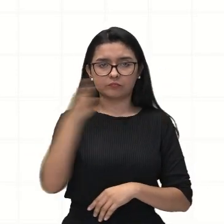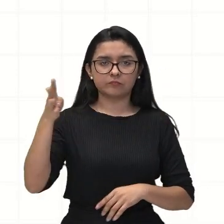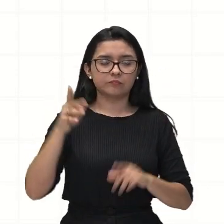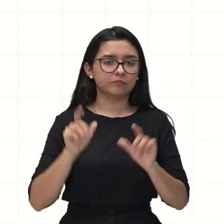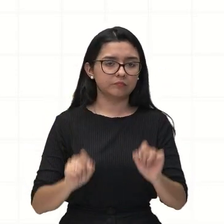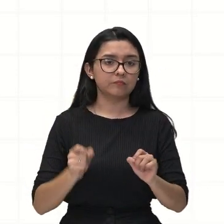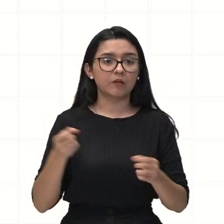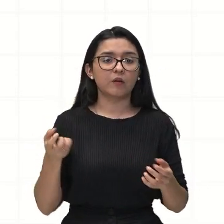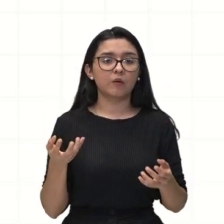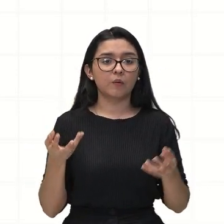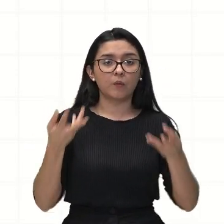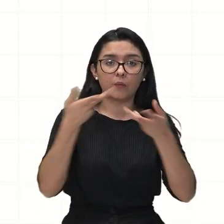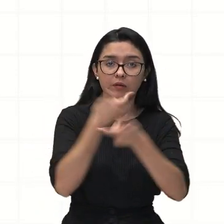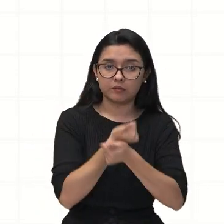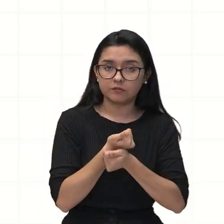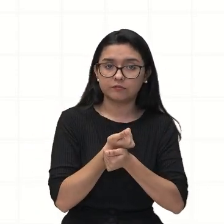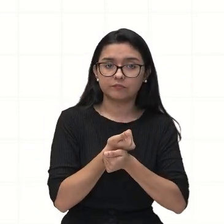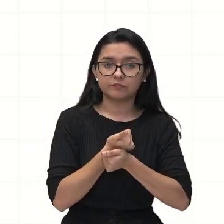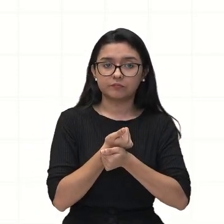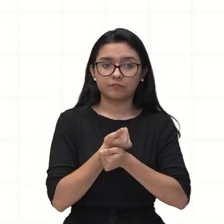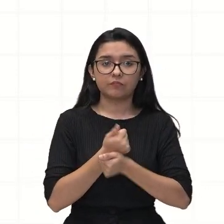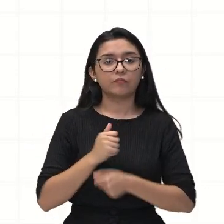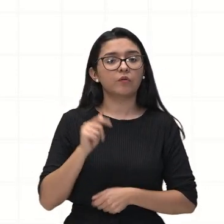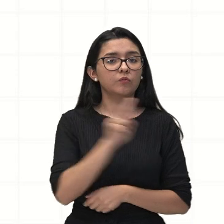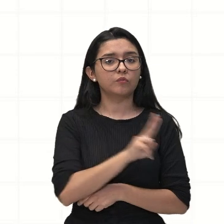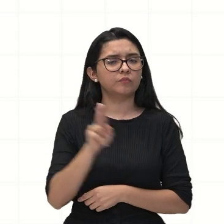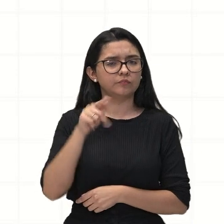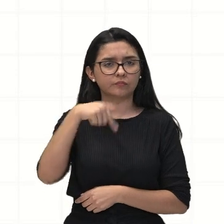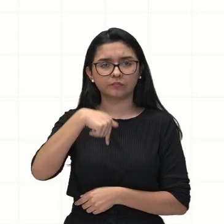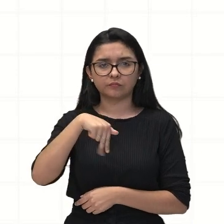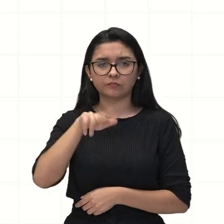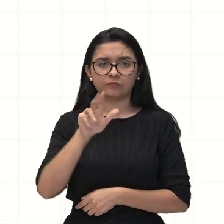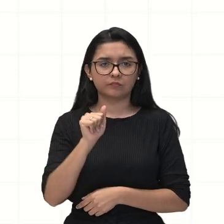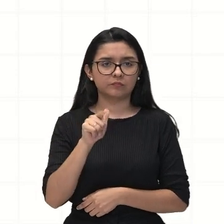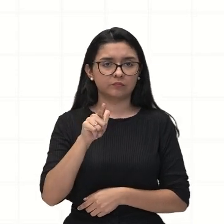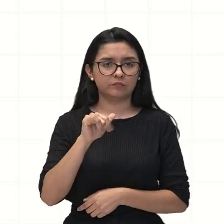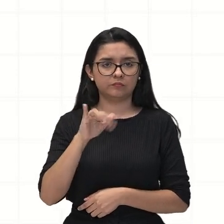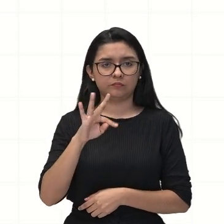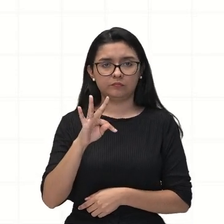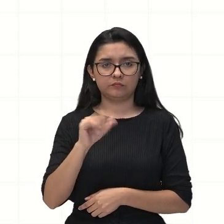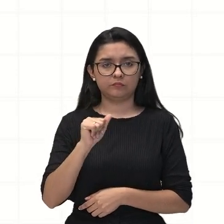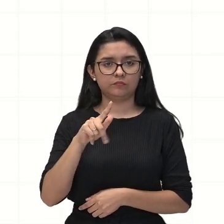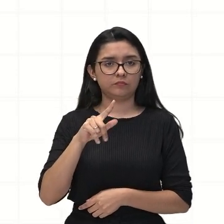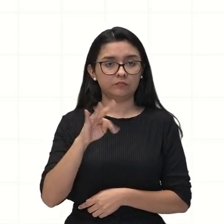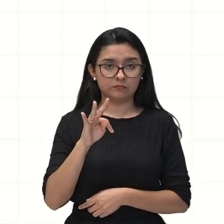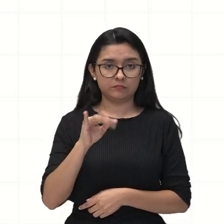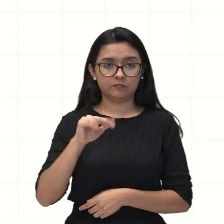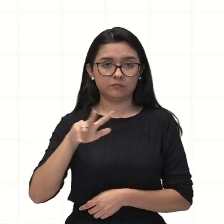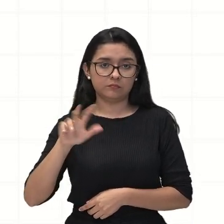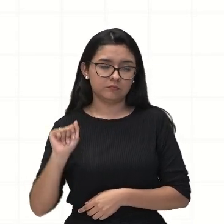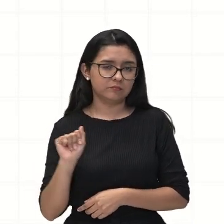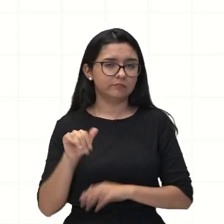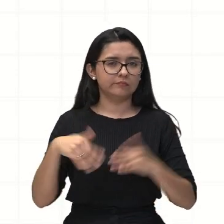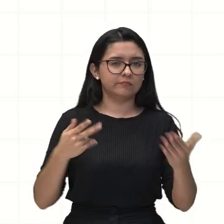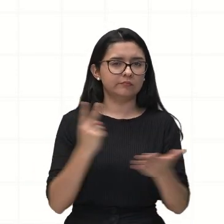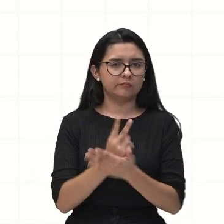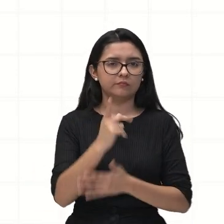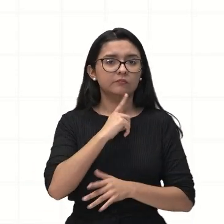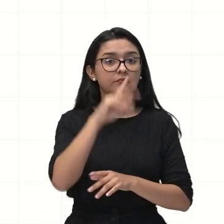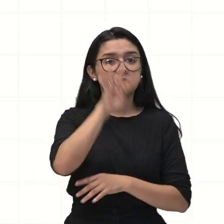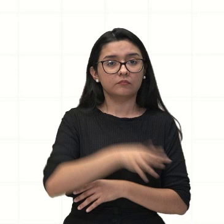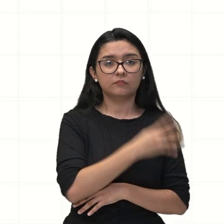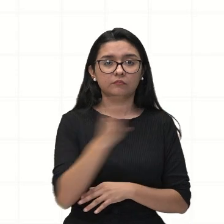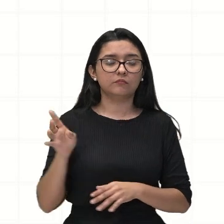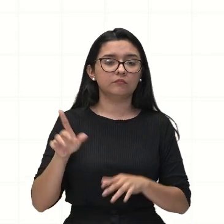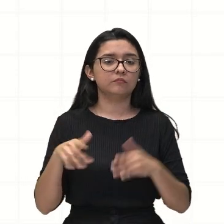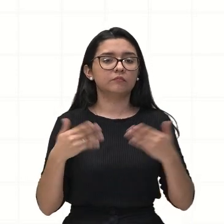né, qualitativa. Então, toda vez que nós temos aqui uma tabela no qual